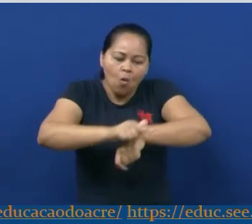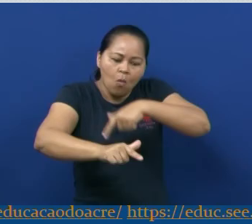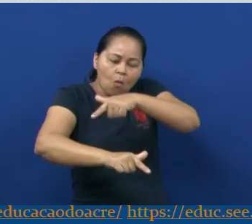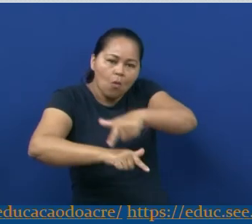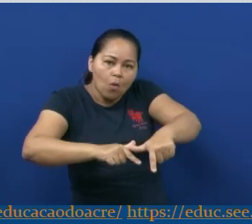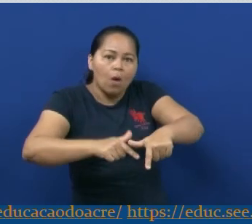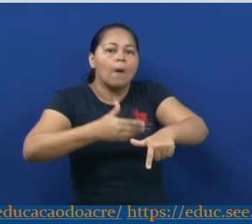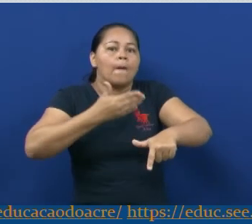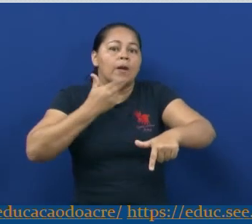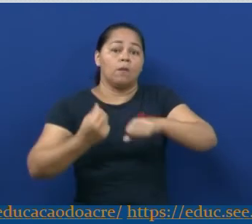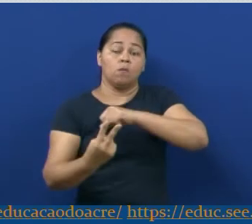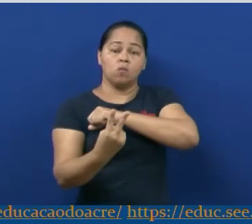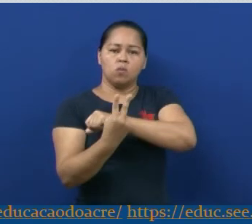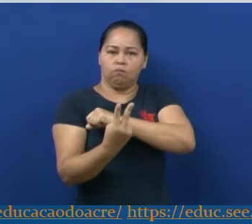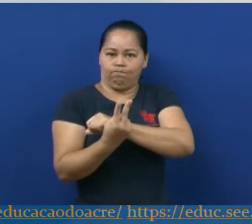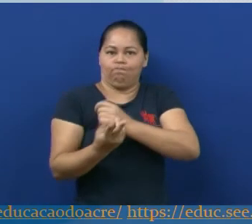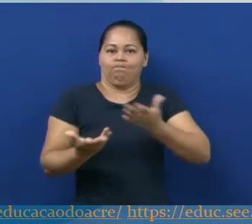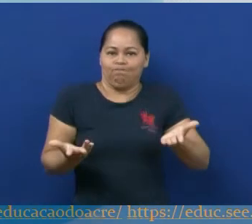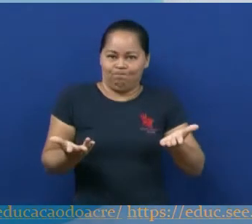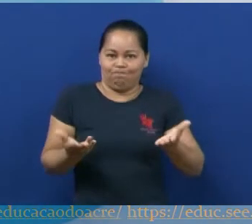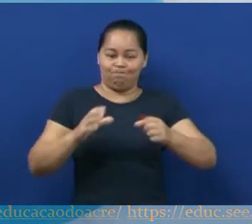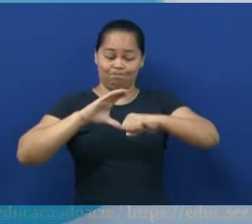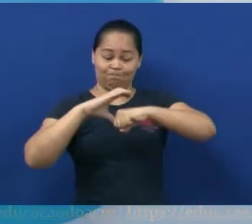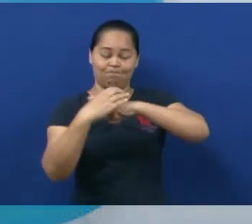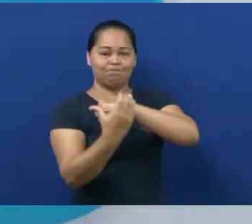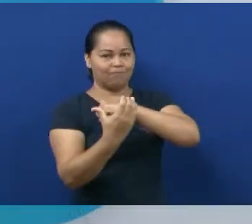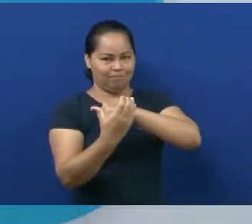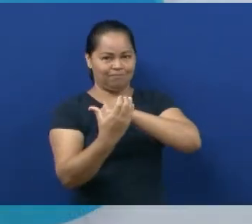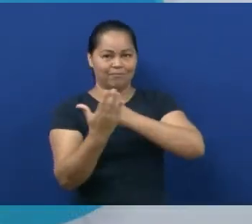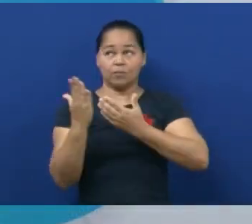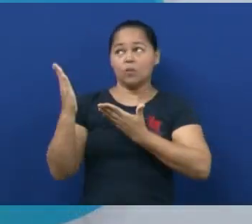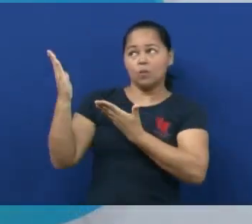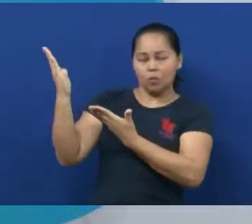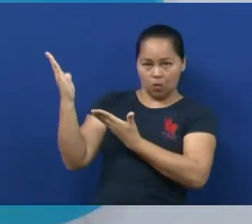Covid-19? Volta então aqui a imagem para mim.